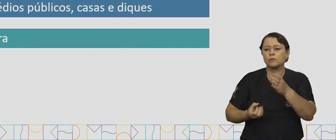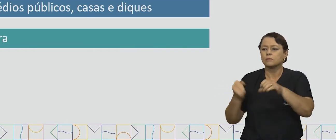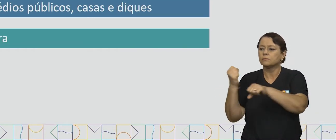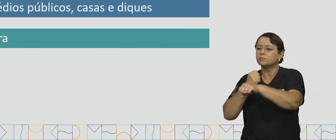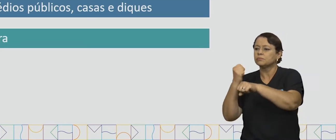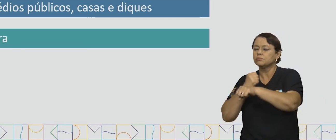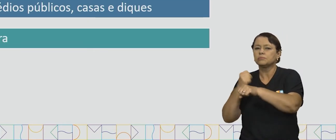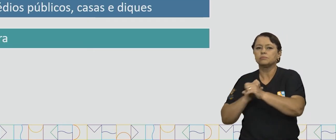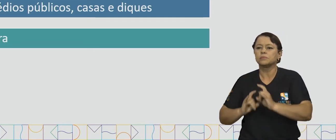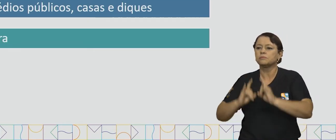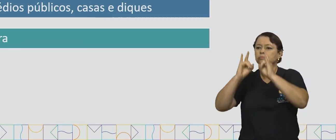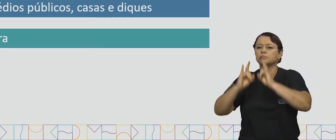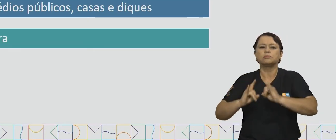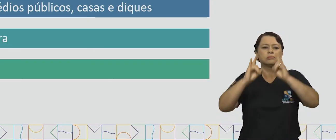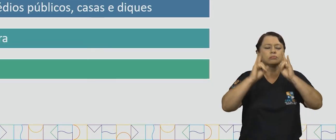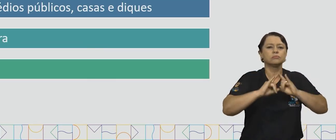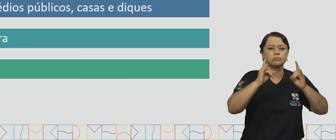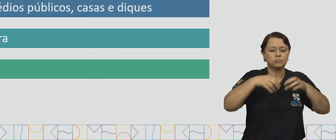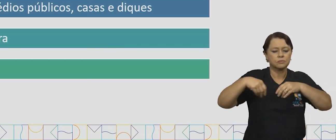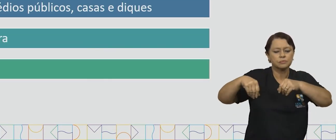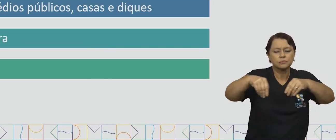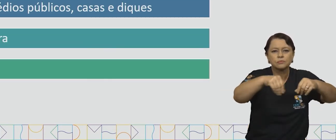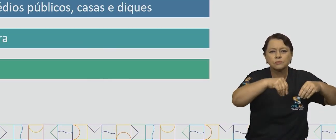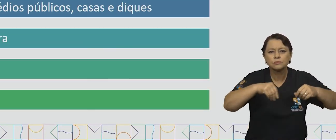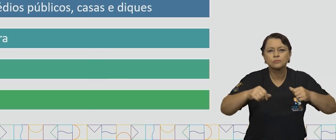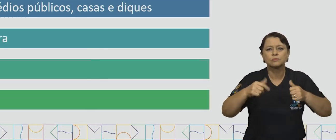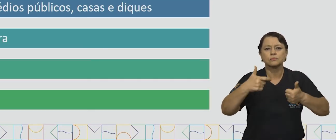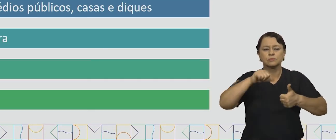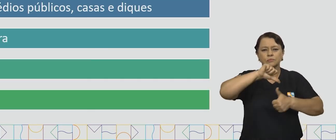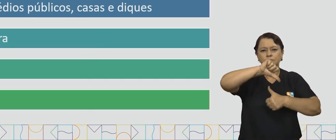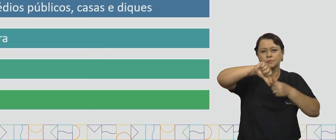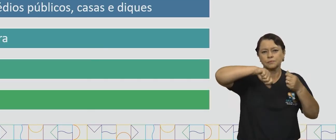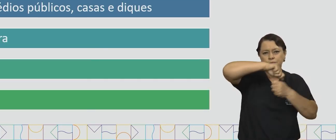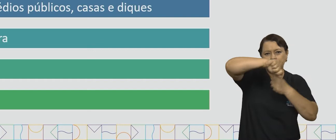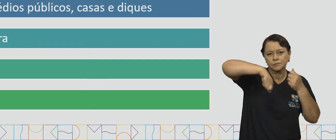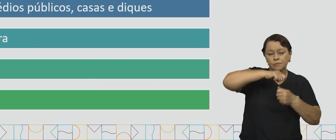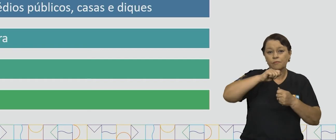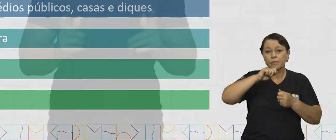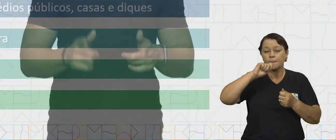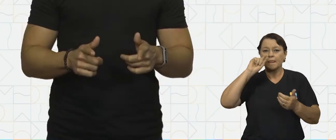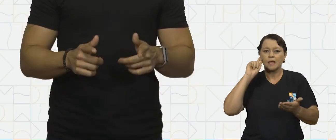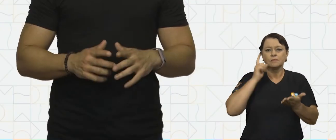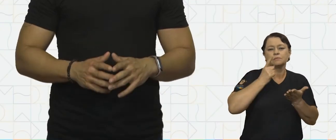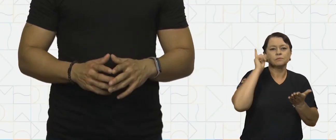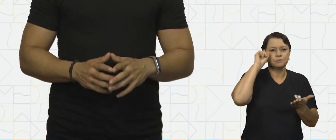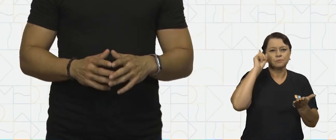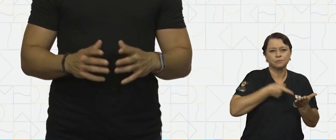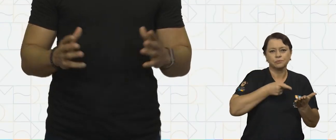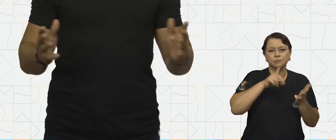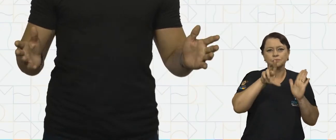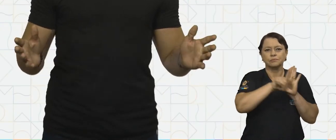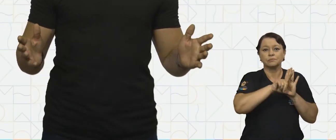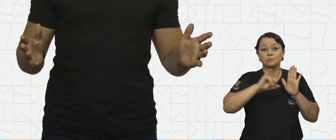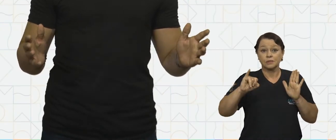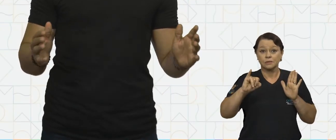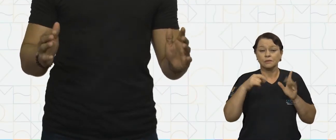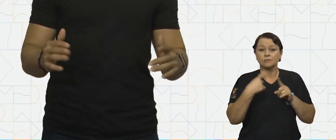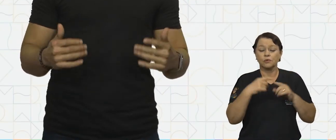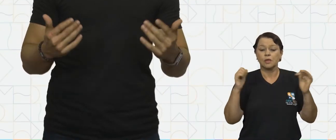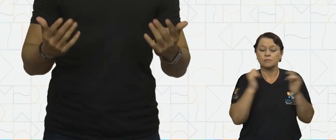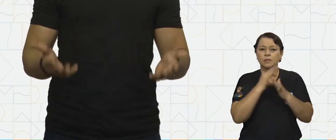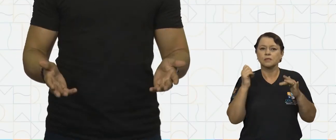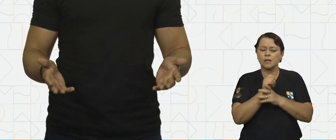e diques, cultivar a terra, comercializar e aplicar as leis. Na medida em que as cidades foram se expandindo,